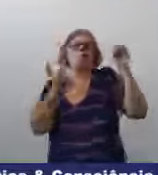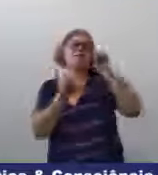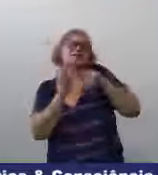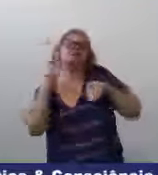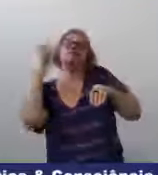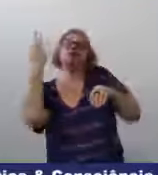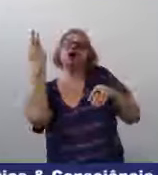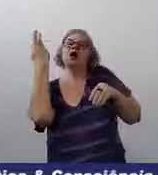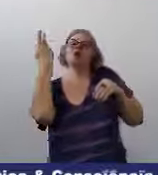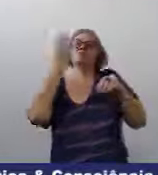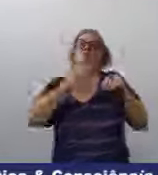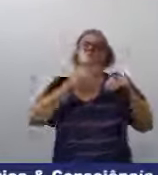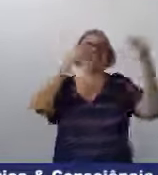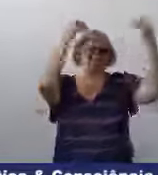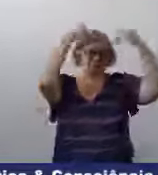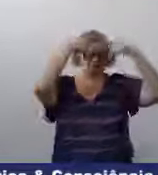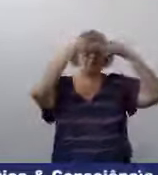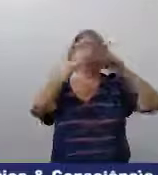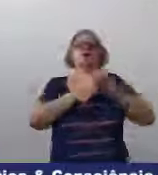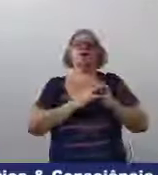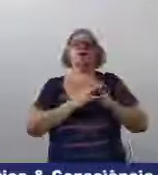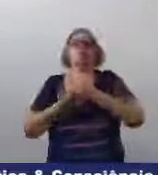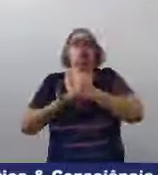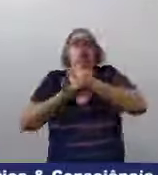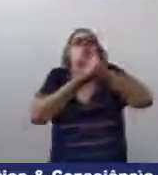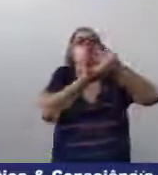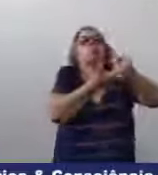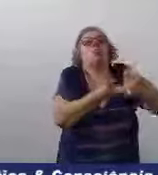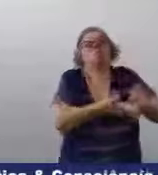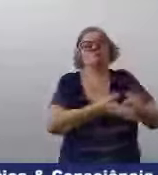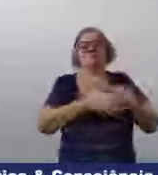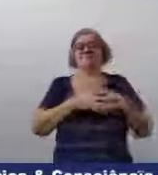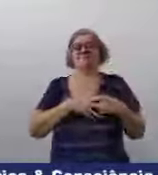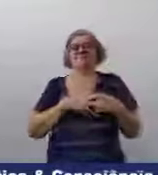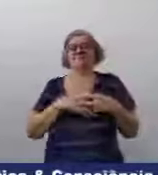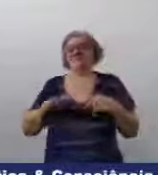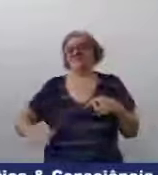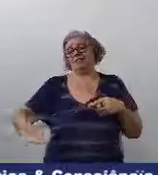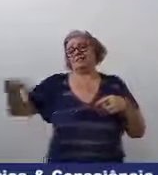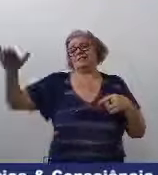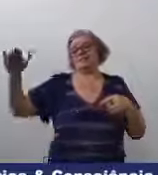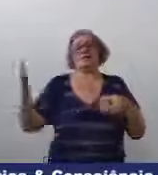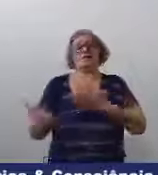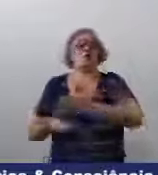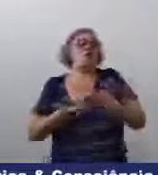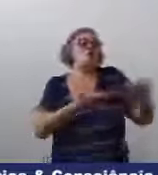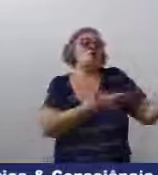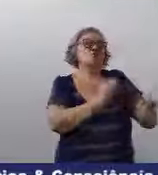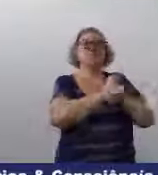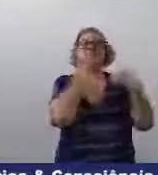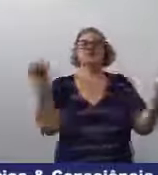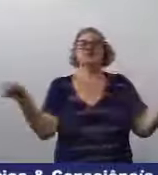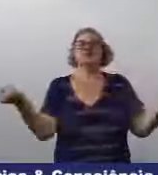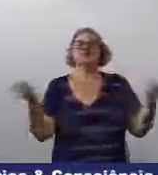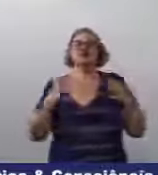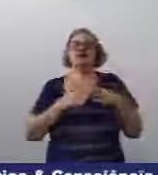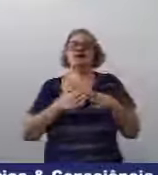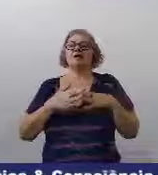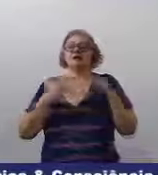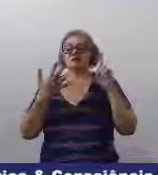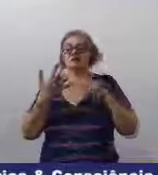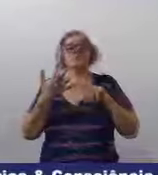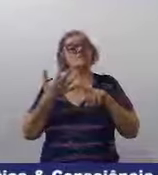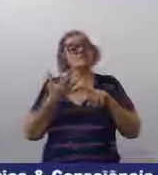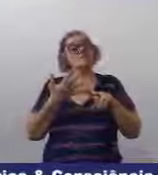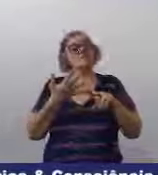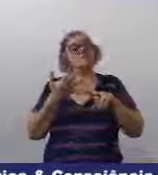falsos pecados que nos colocaram na cabeça, e a gente carregando aí um peso que não é nosso, não sei porquê. Então, um convite à liberdade.